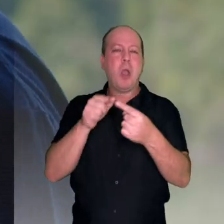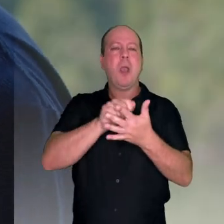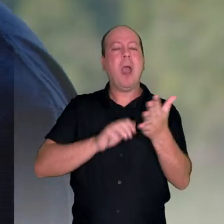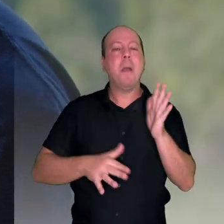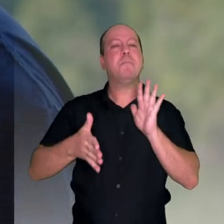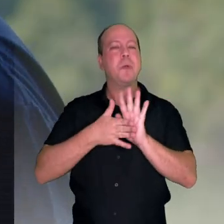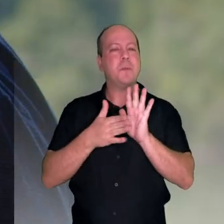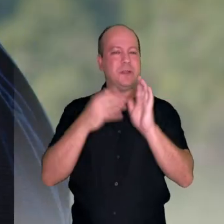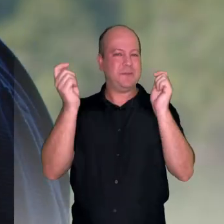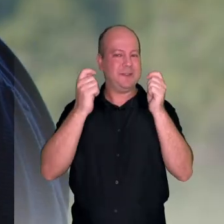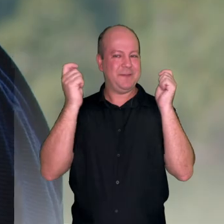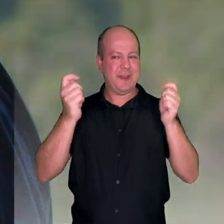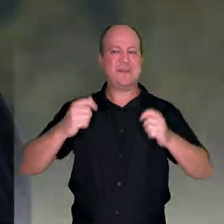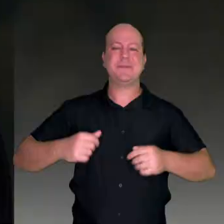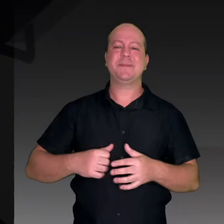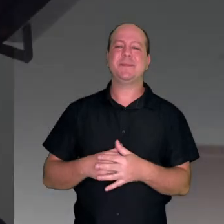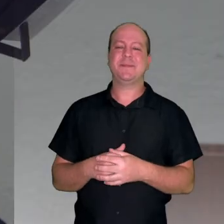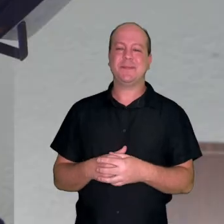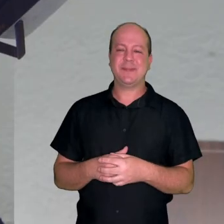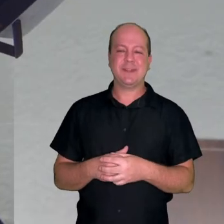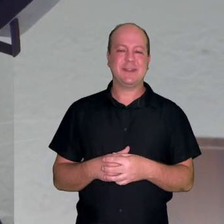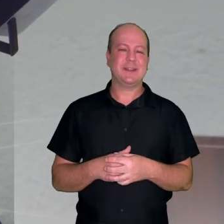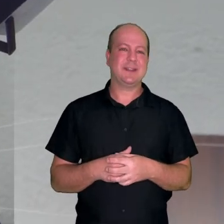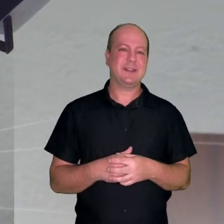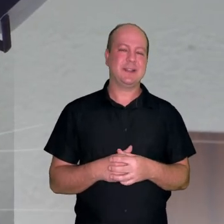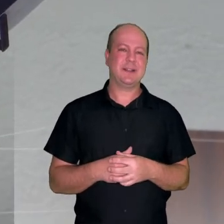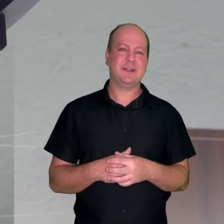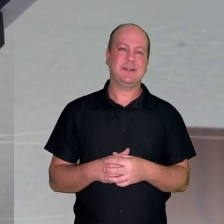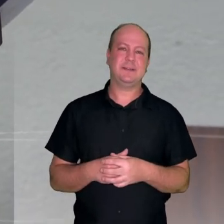os compositores com a proposta do festival.